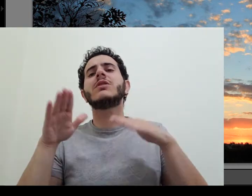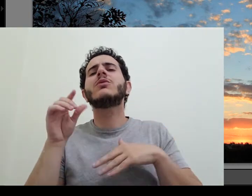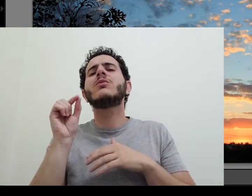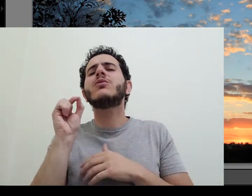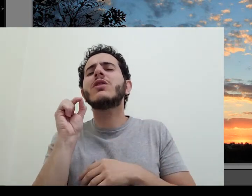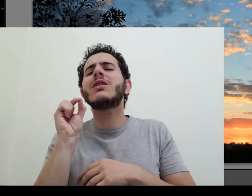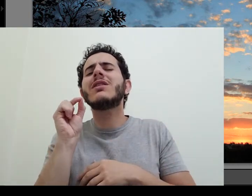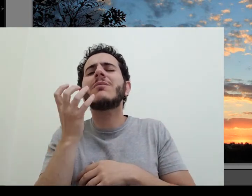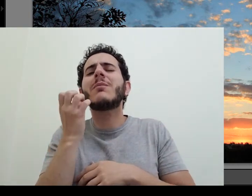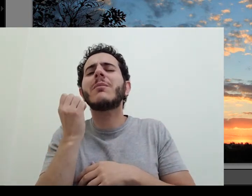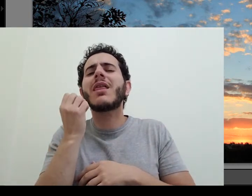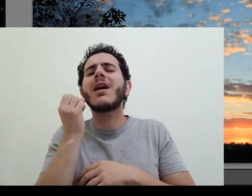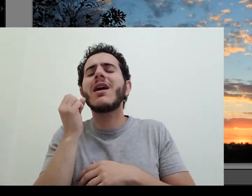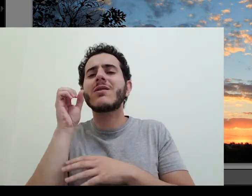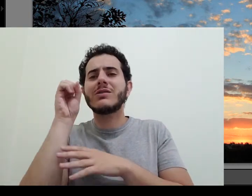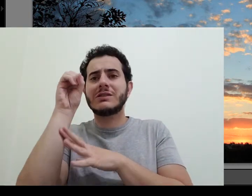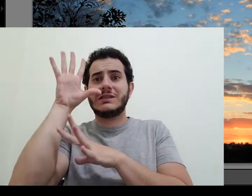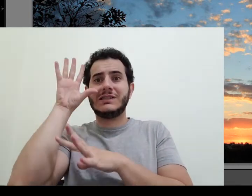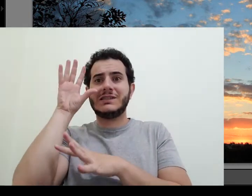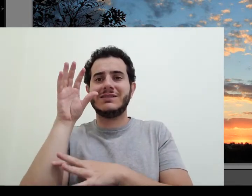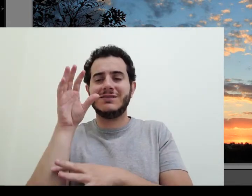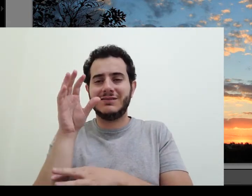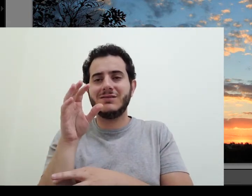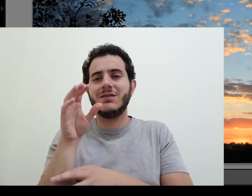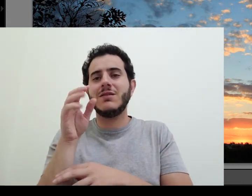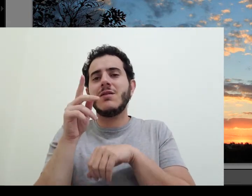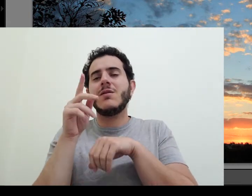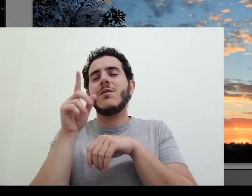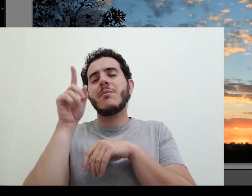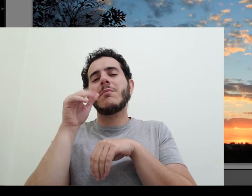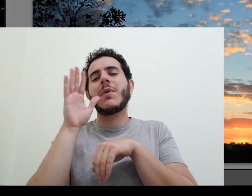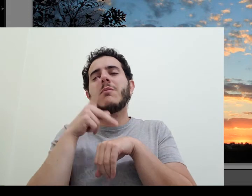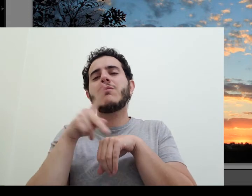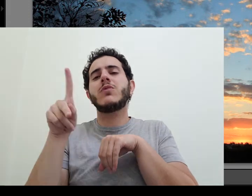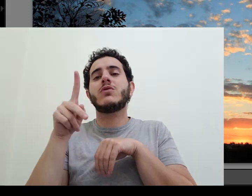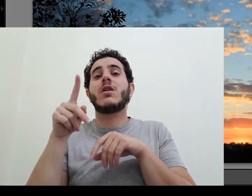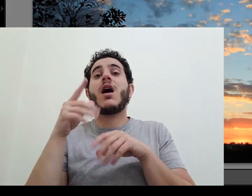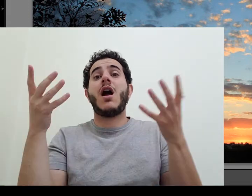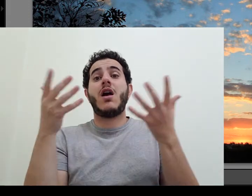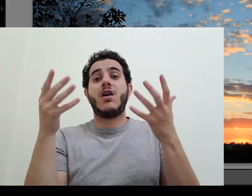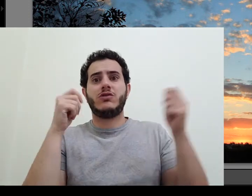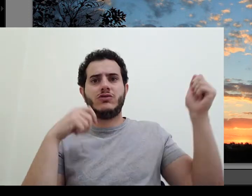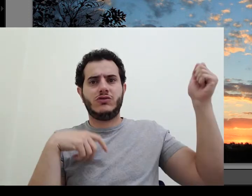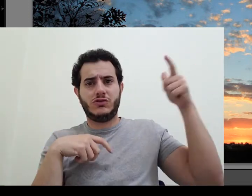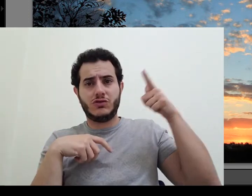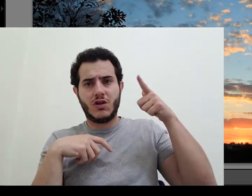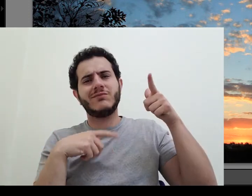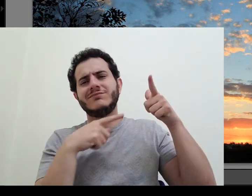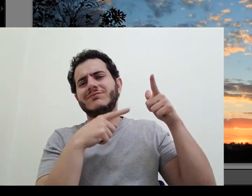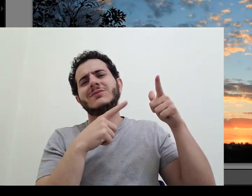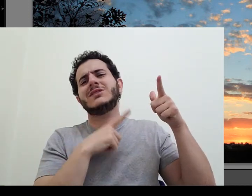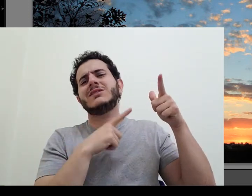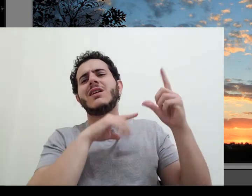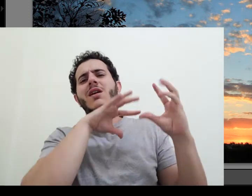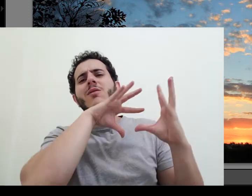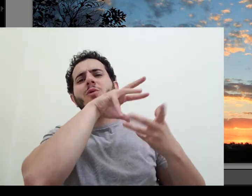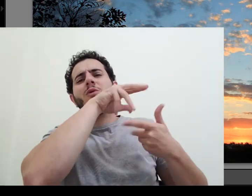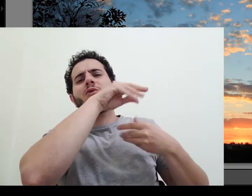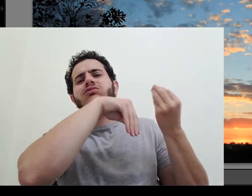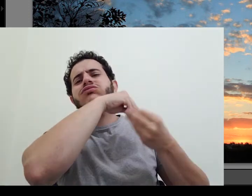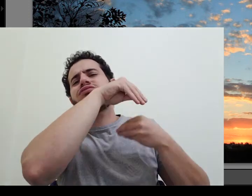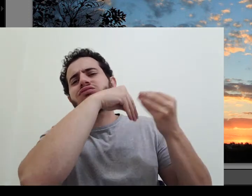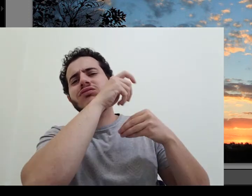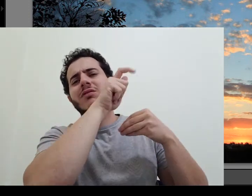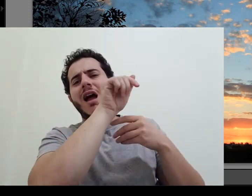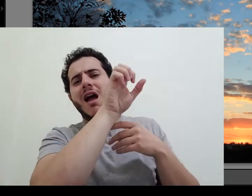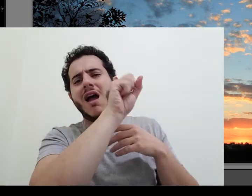um pouquinho mais branca, um pouquinho mais pura do que a luz do sol, né? A luz do sol atravessa a atmosfera, enfim, tem vários fatores aí que interferem